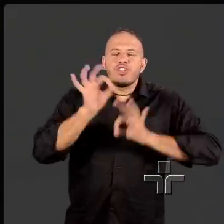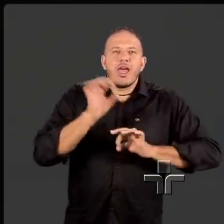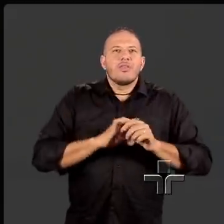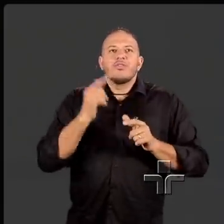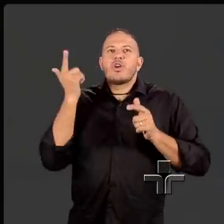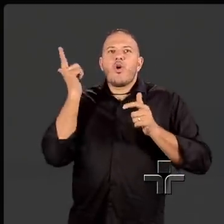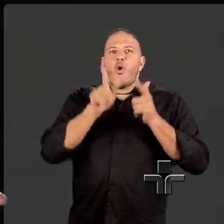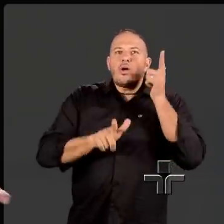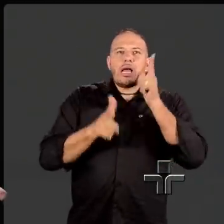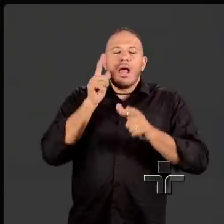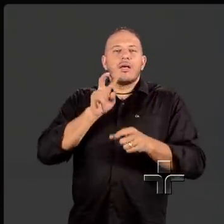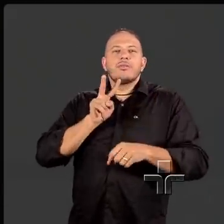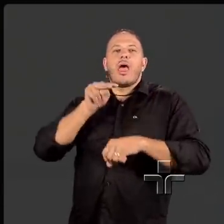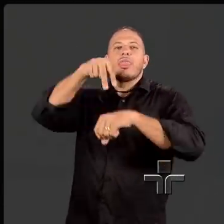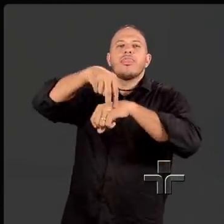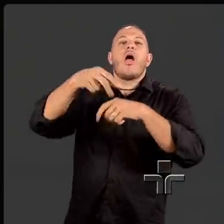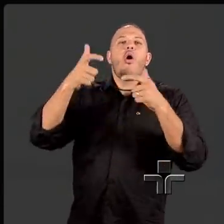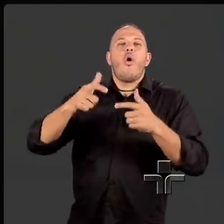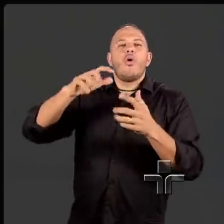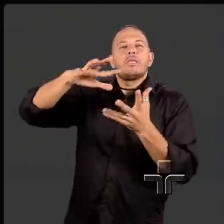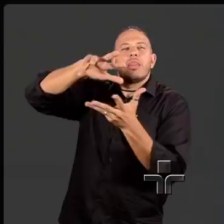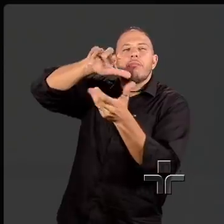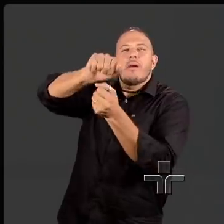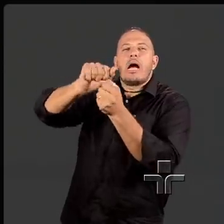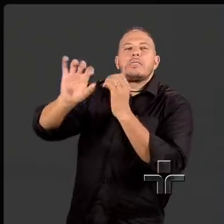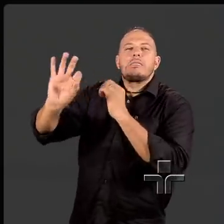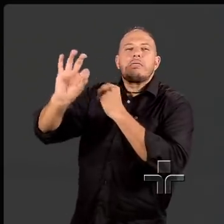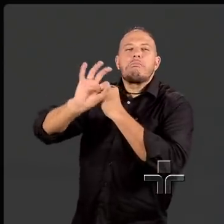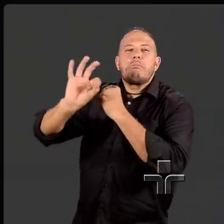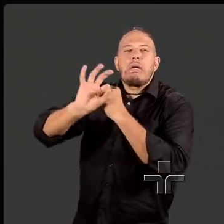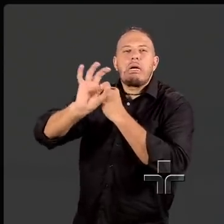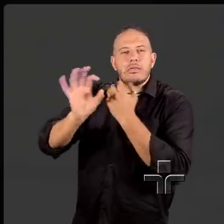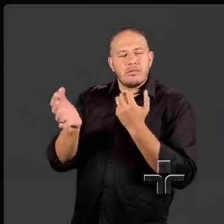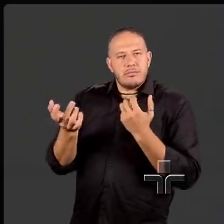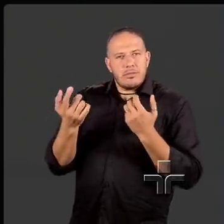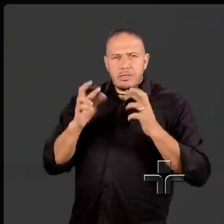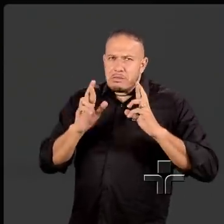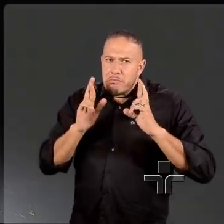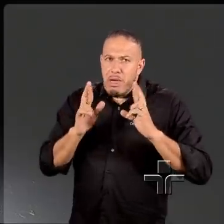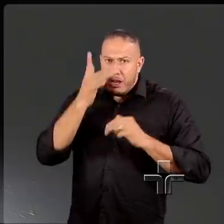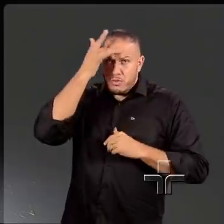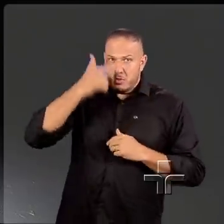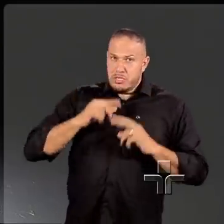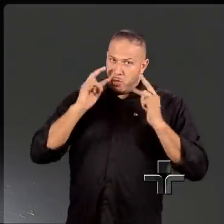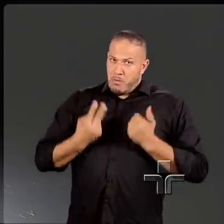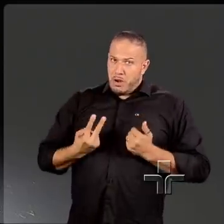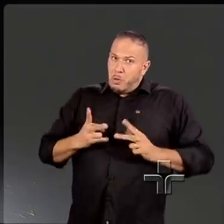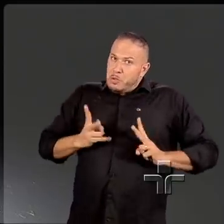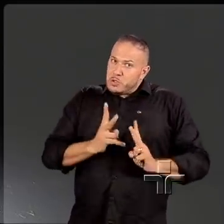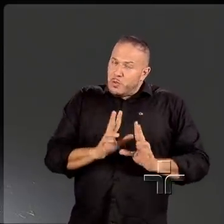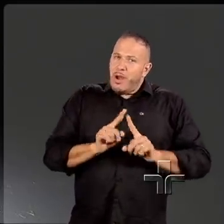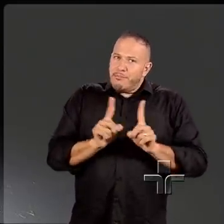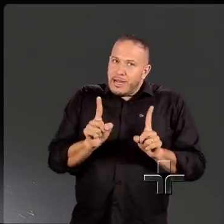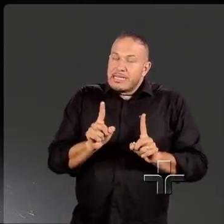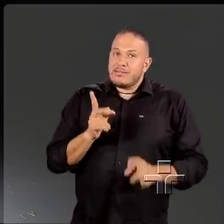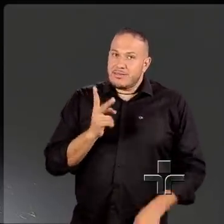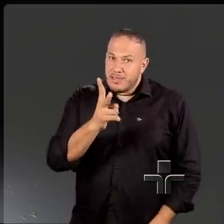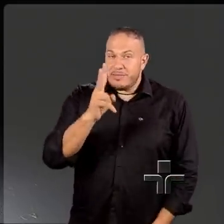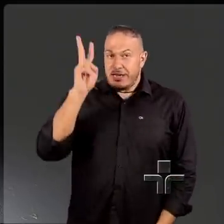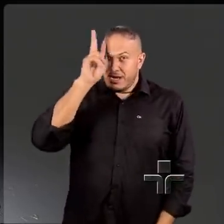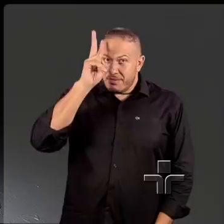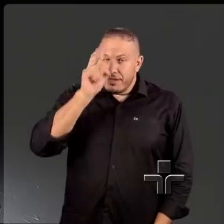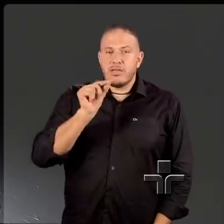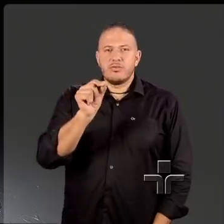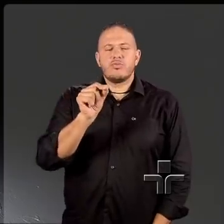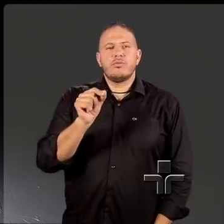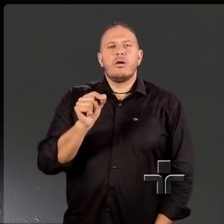chegada até Marte, né? A gente espera, com tudo isso, que o ser humano consiga se perpetuar, mas sempre lembrando que